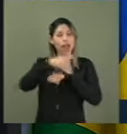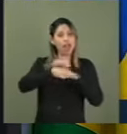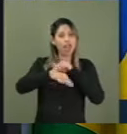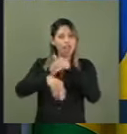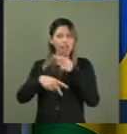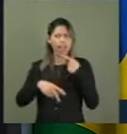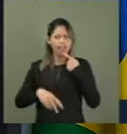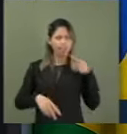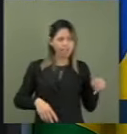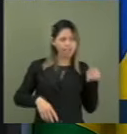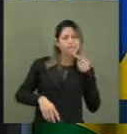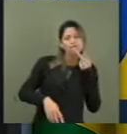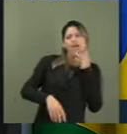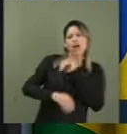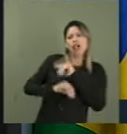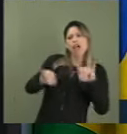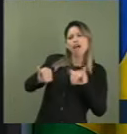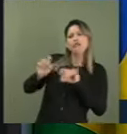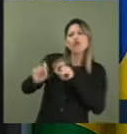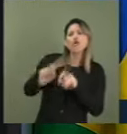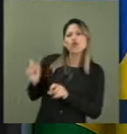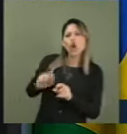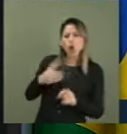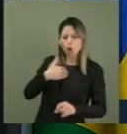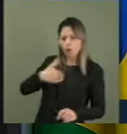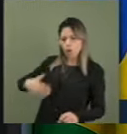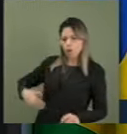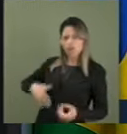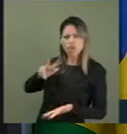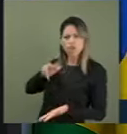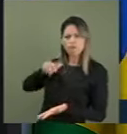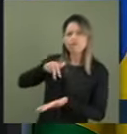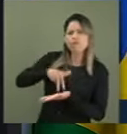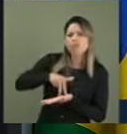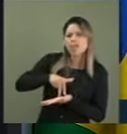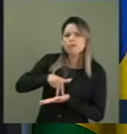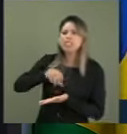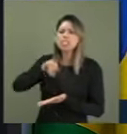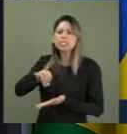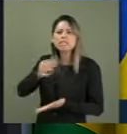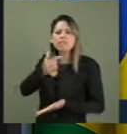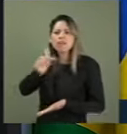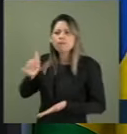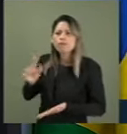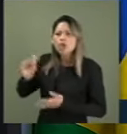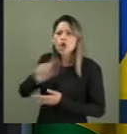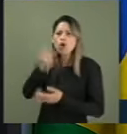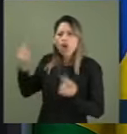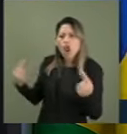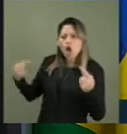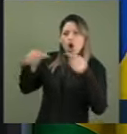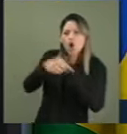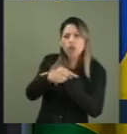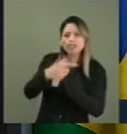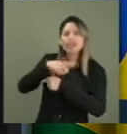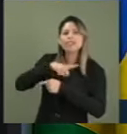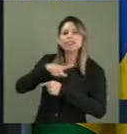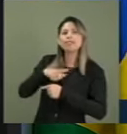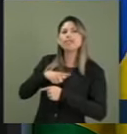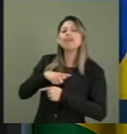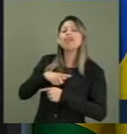nenhum governo pode ser sólido por muito tempo se não tiver uma oposição que